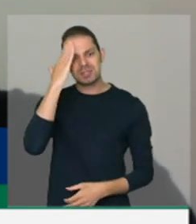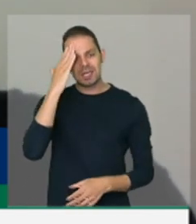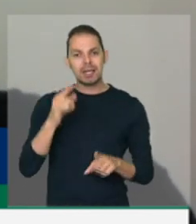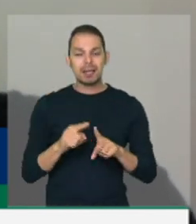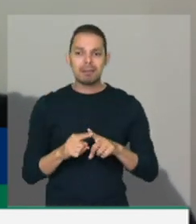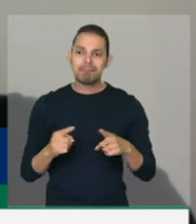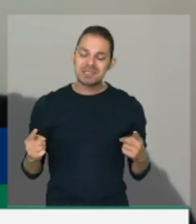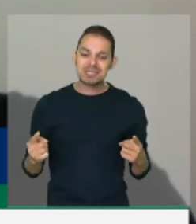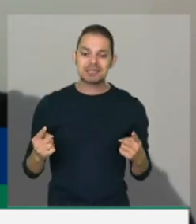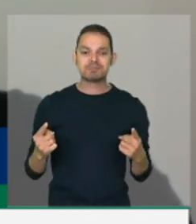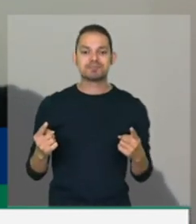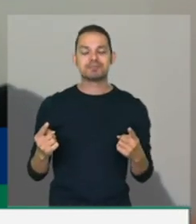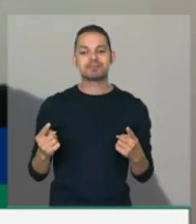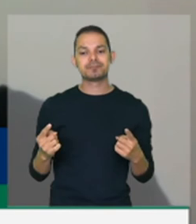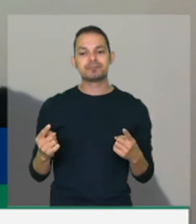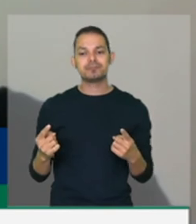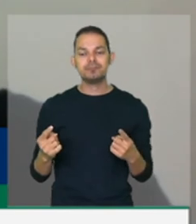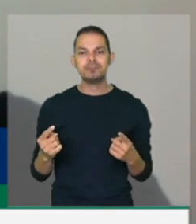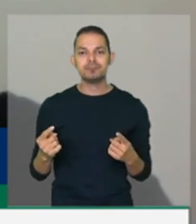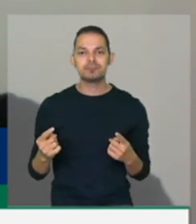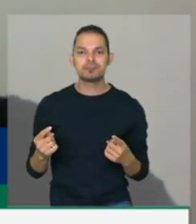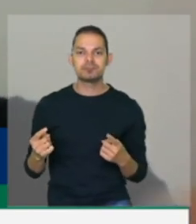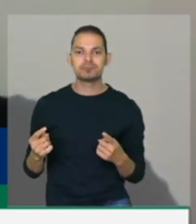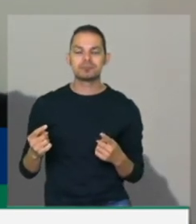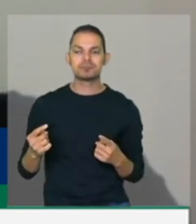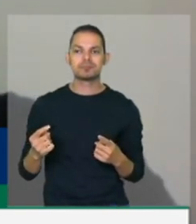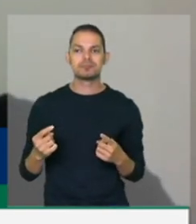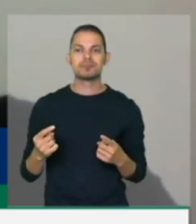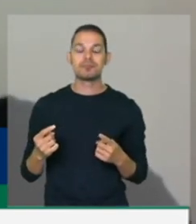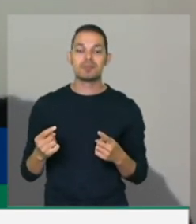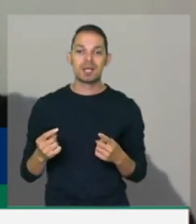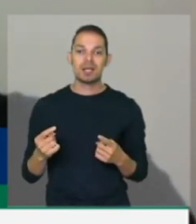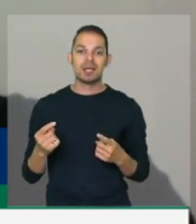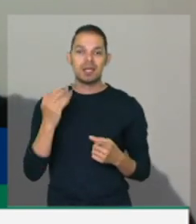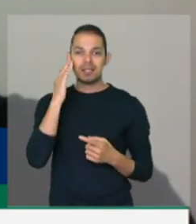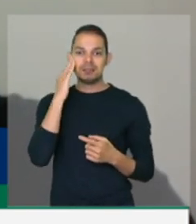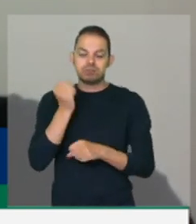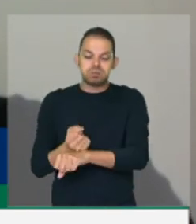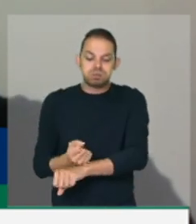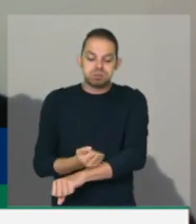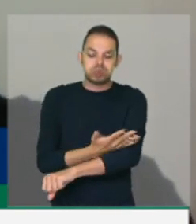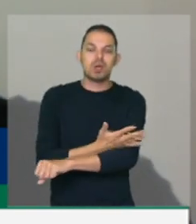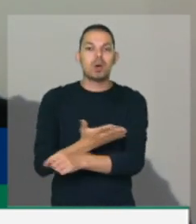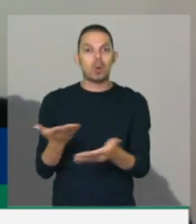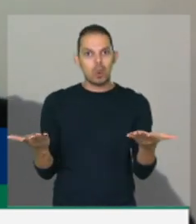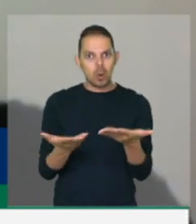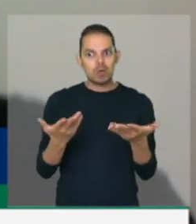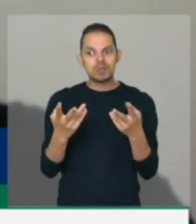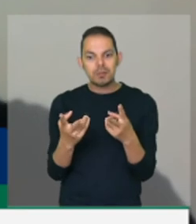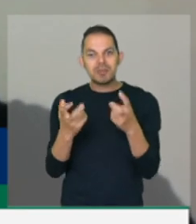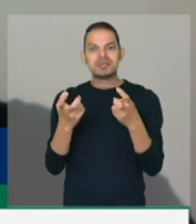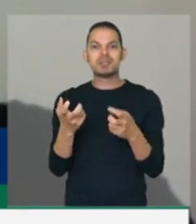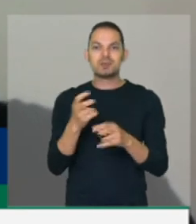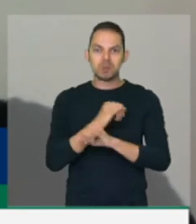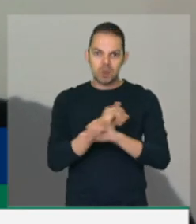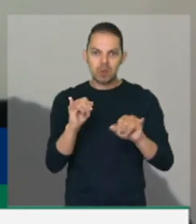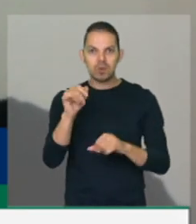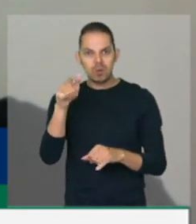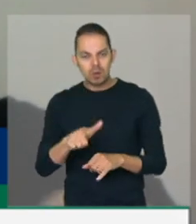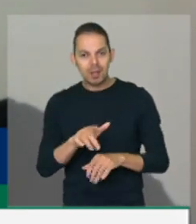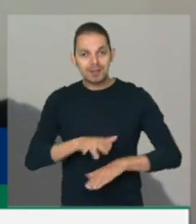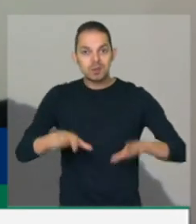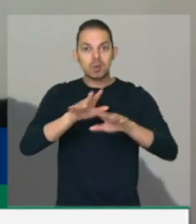saindo da seara dessa interpretação emocional, hoje eu posso perceber, portanto, repito, a todo